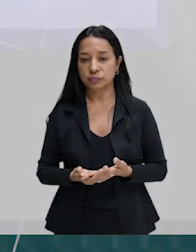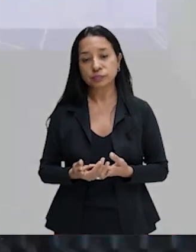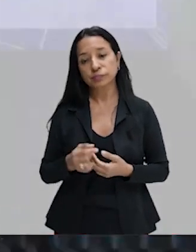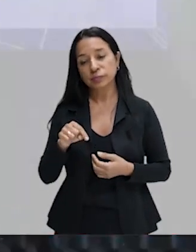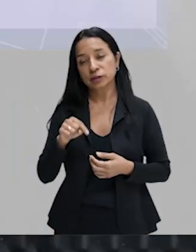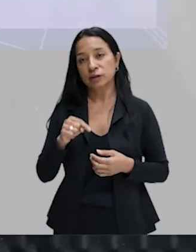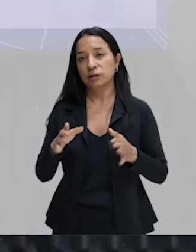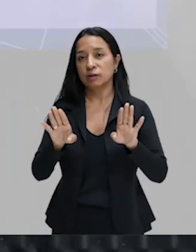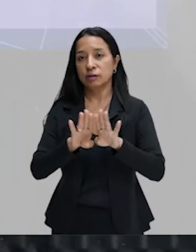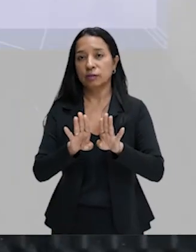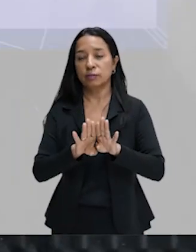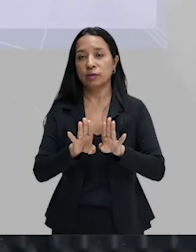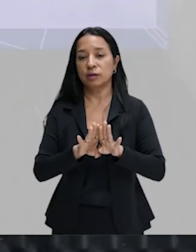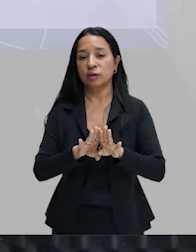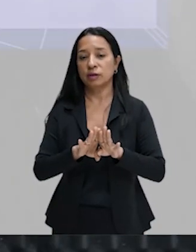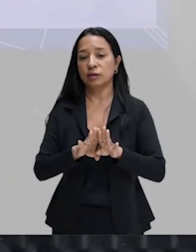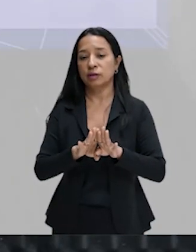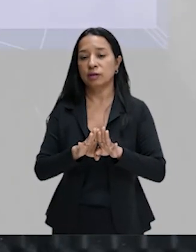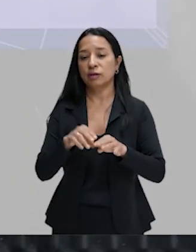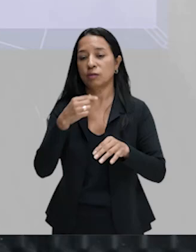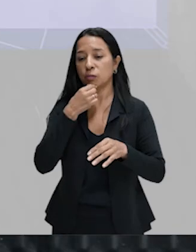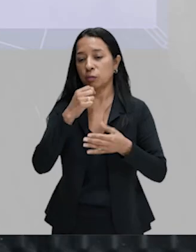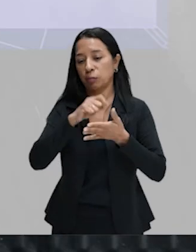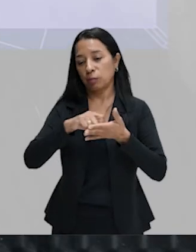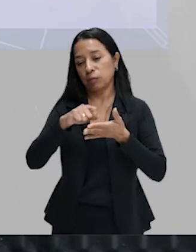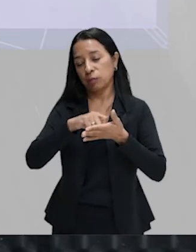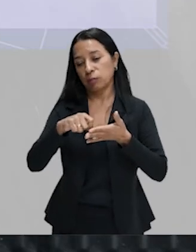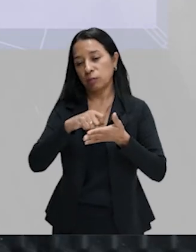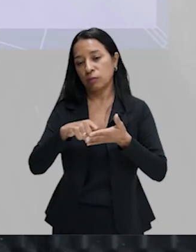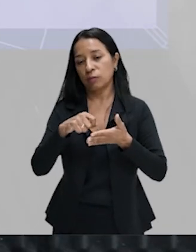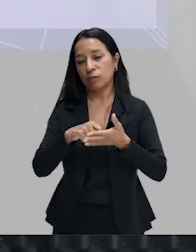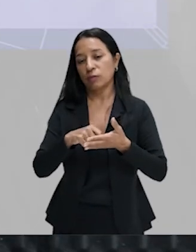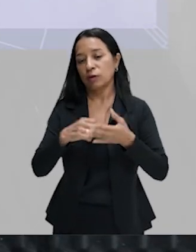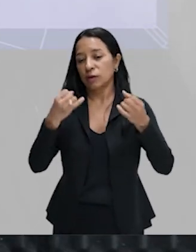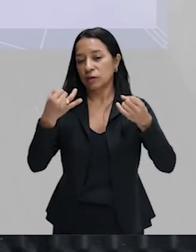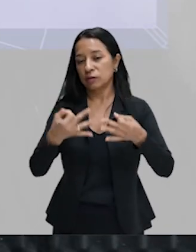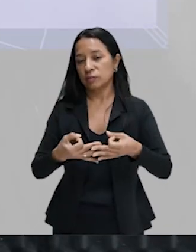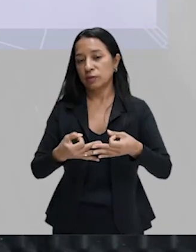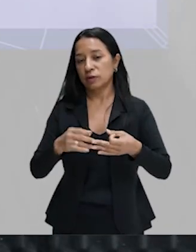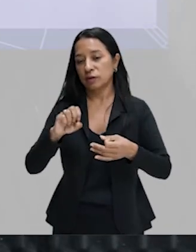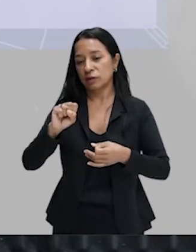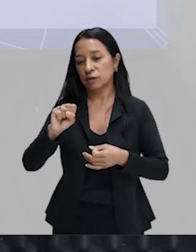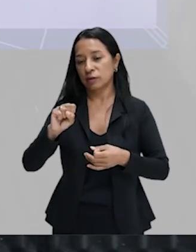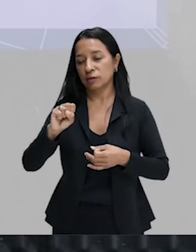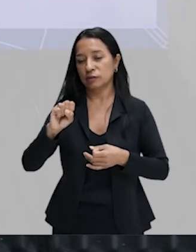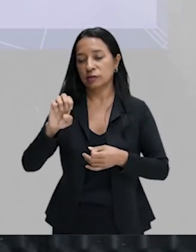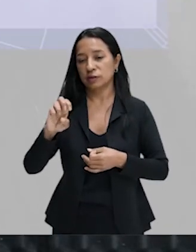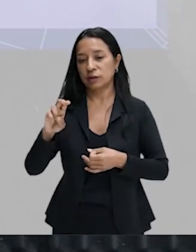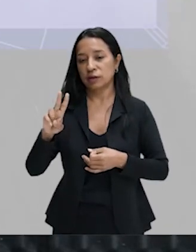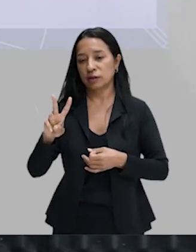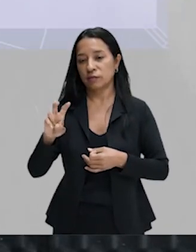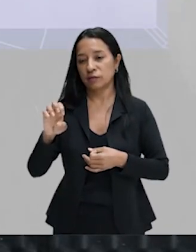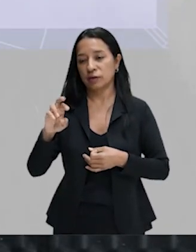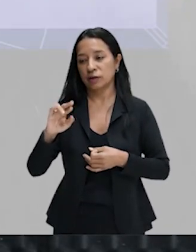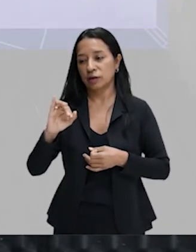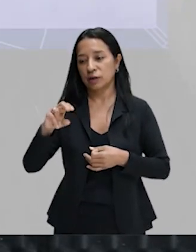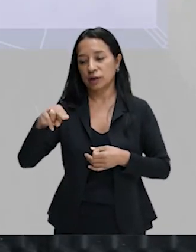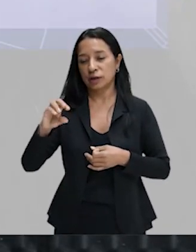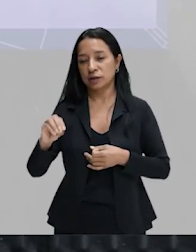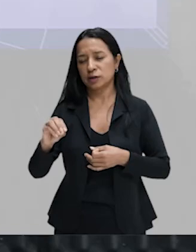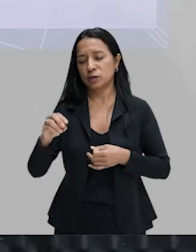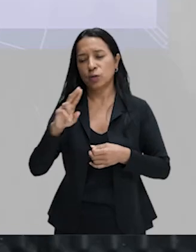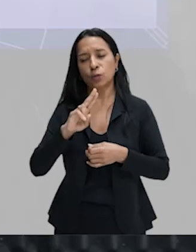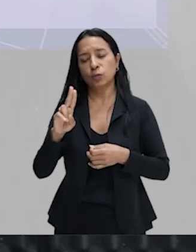Aqui também o autor fala que o Severino é um nome comum, que existia muitos Severinos, filhos de